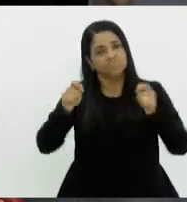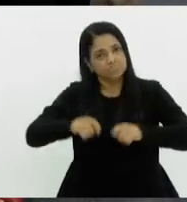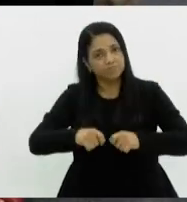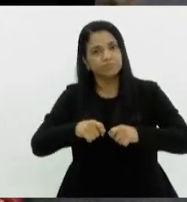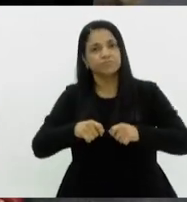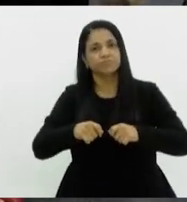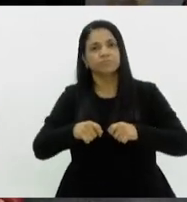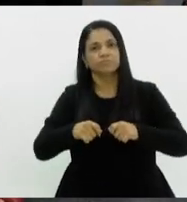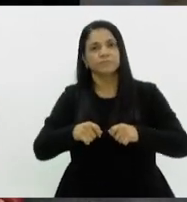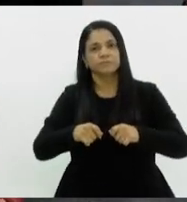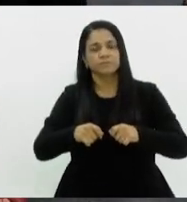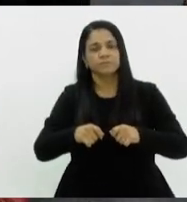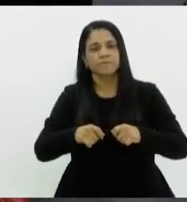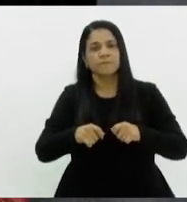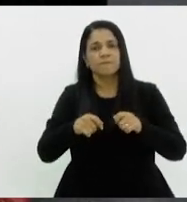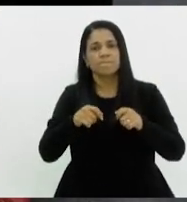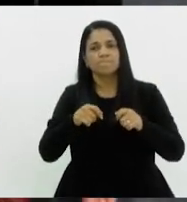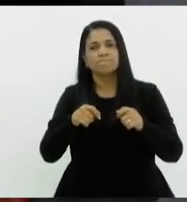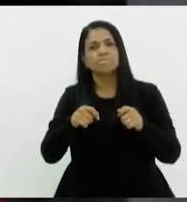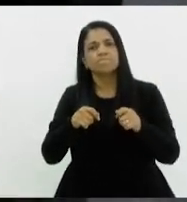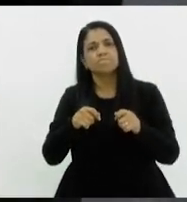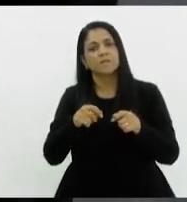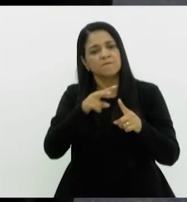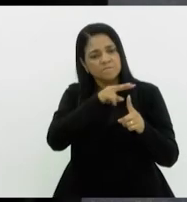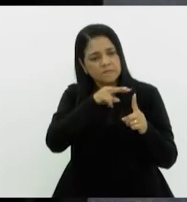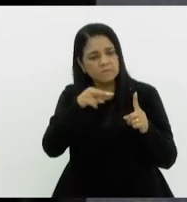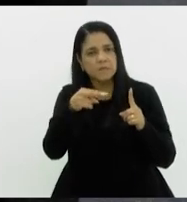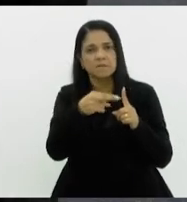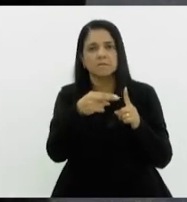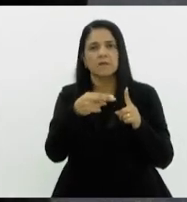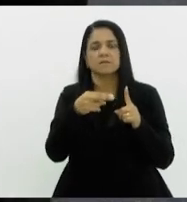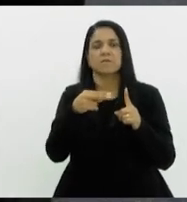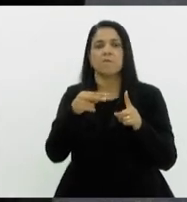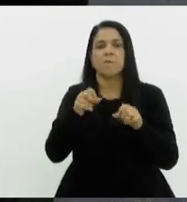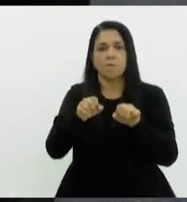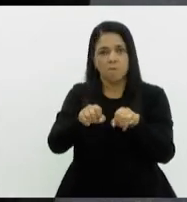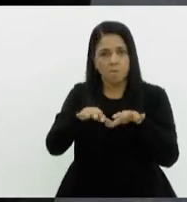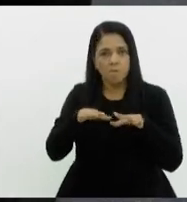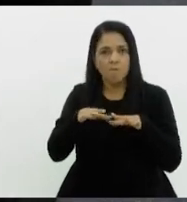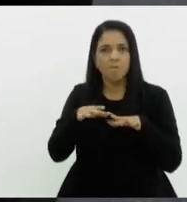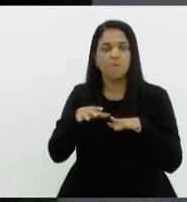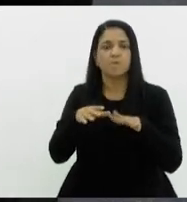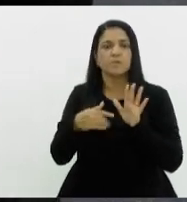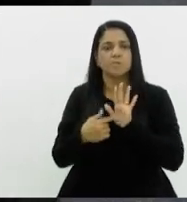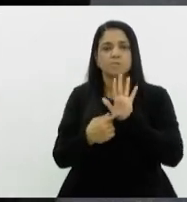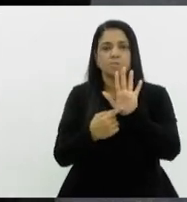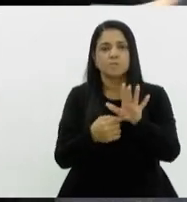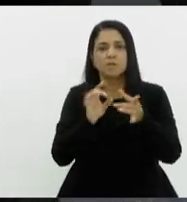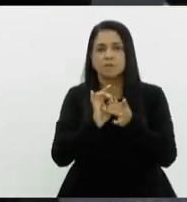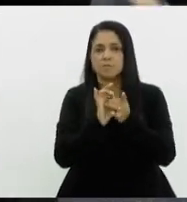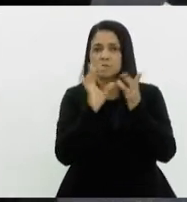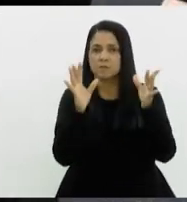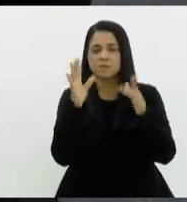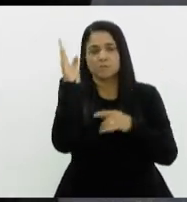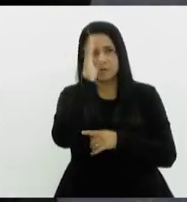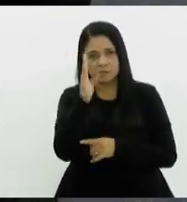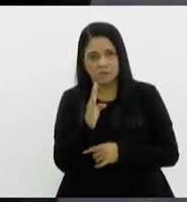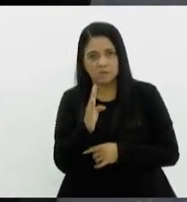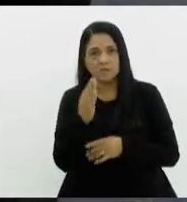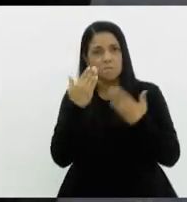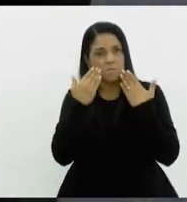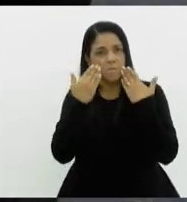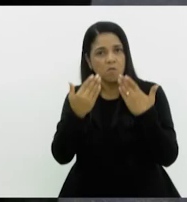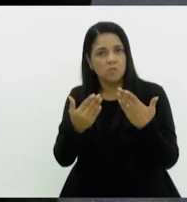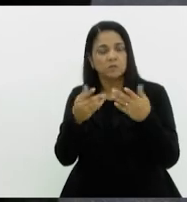possibilidade da gente visibilizar um parlamento que seja a expressão da democracia brasileira, que seja